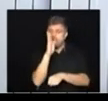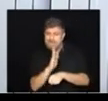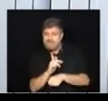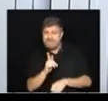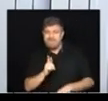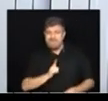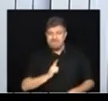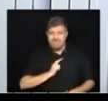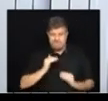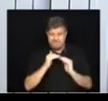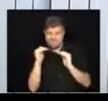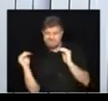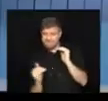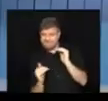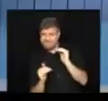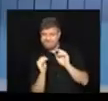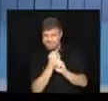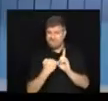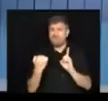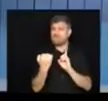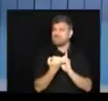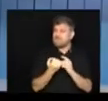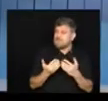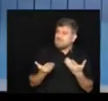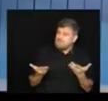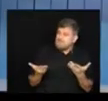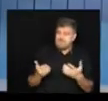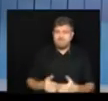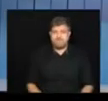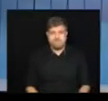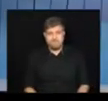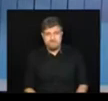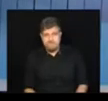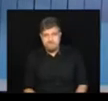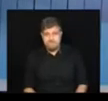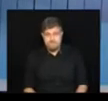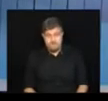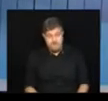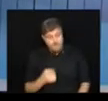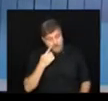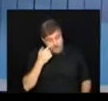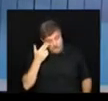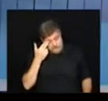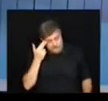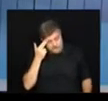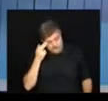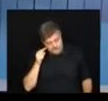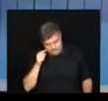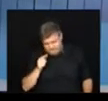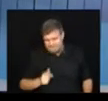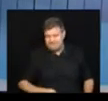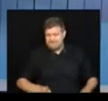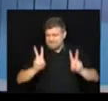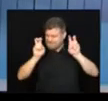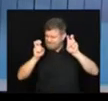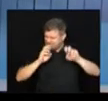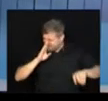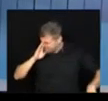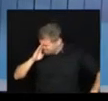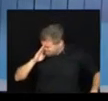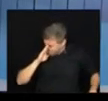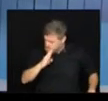tanta desigualdade existente? Olha, Gabriel, eu acho que você tocou também num